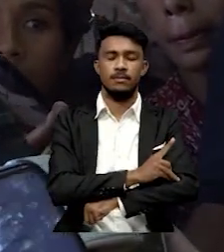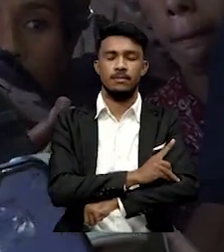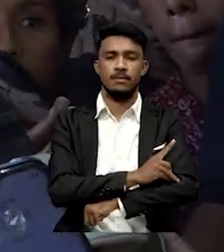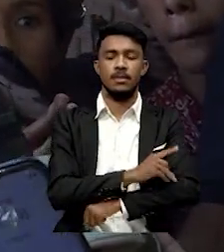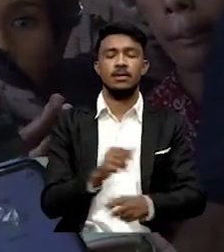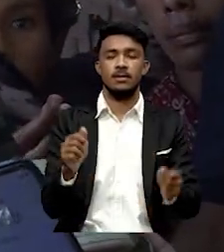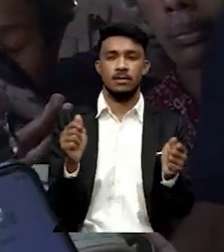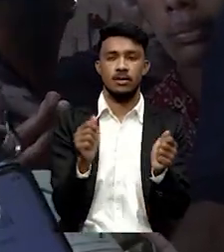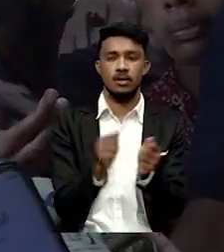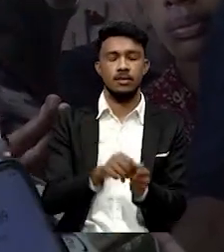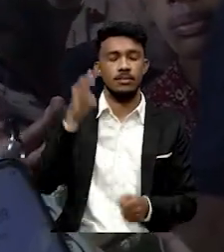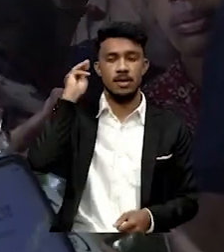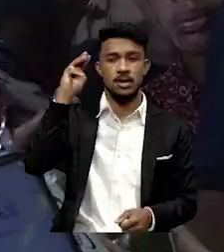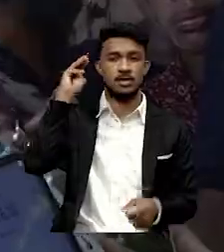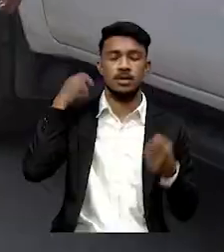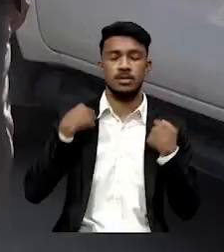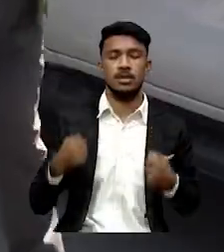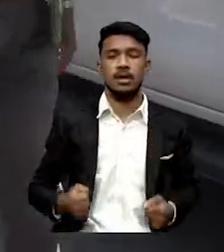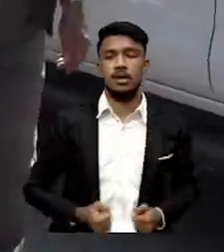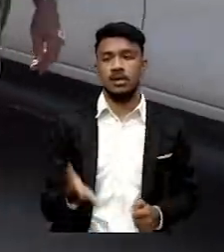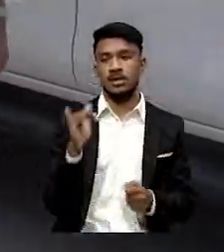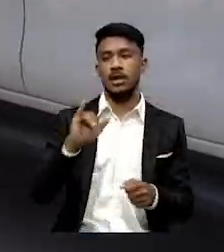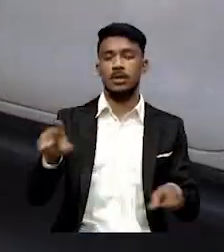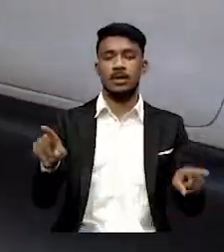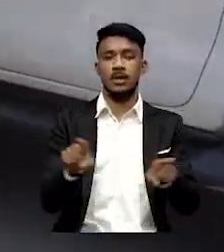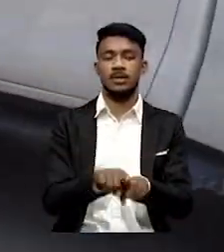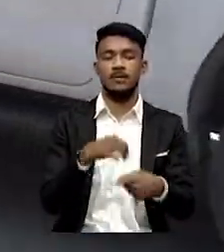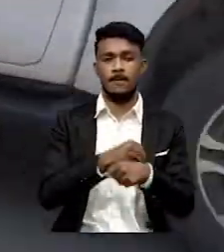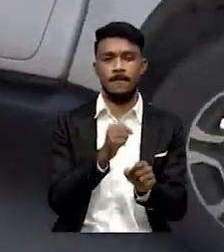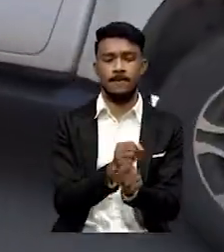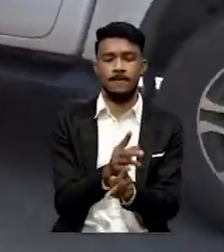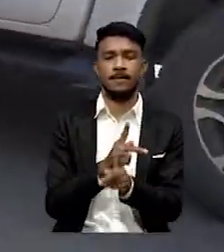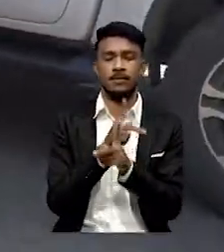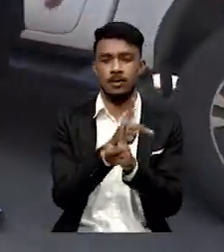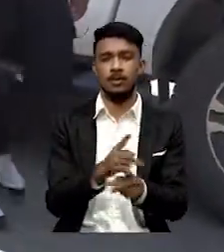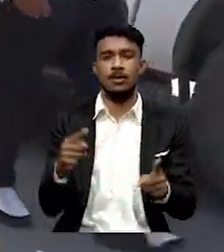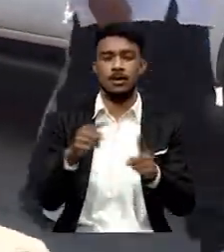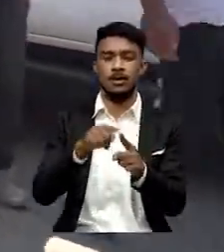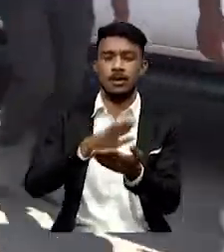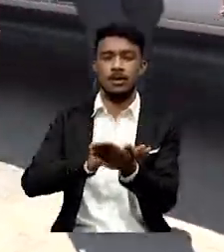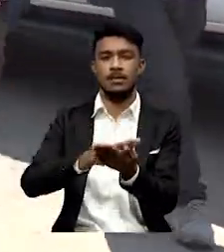ho ministerio saúde sira ma kana salo controllo ba limpeza